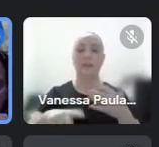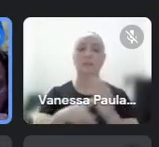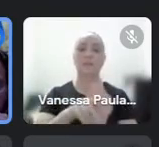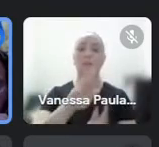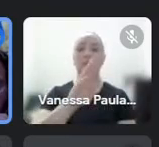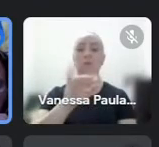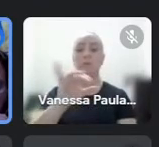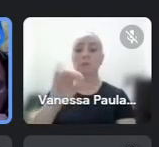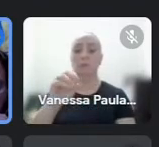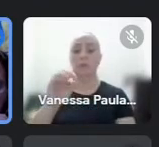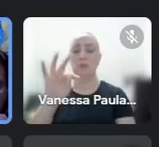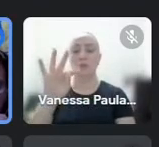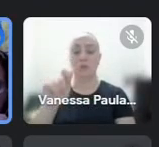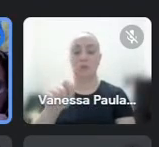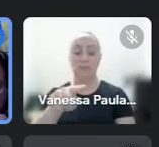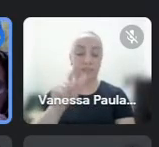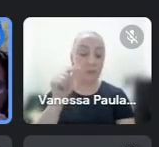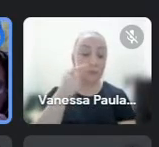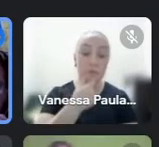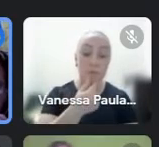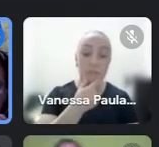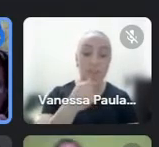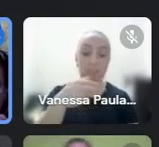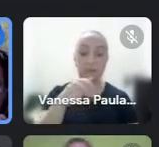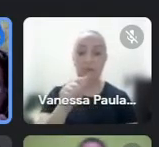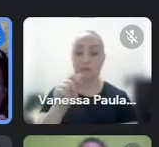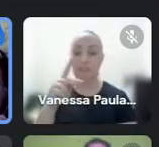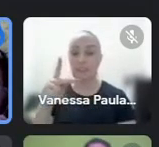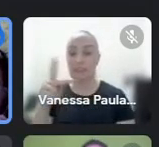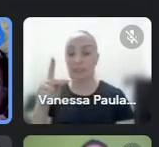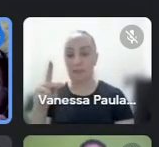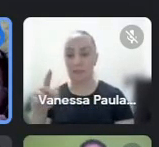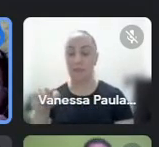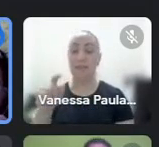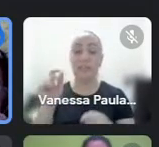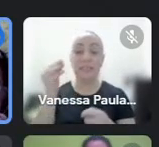Os meninos do NEAP aqui tentando fazer um arrasto, né?